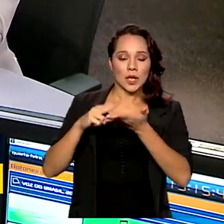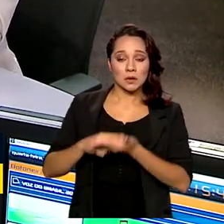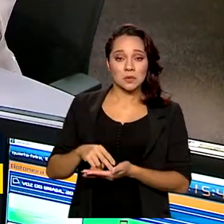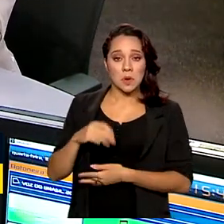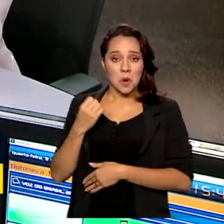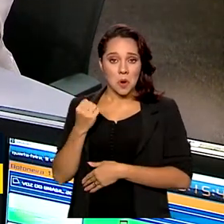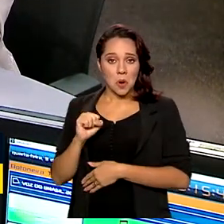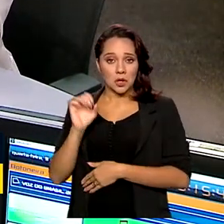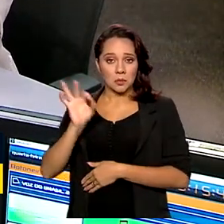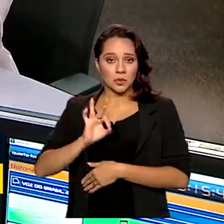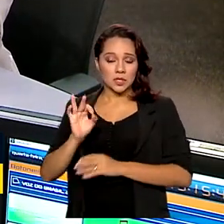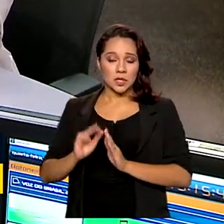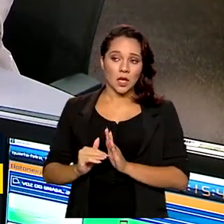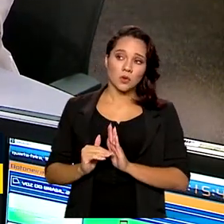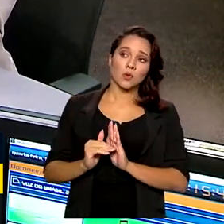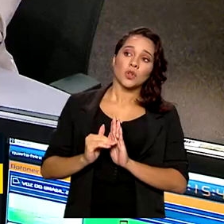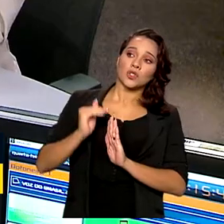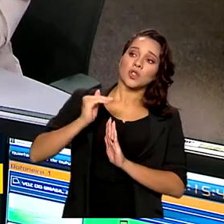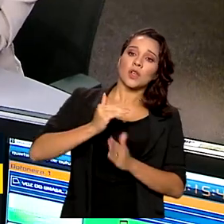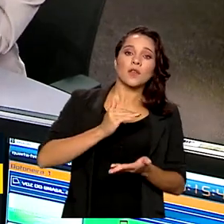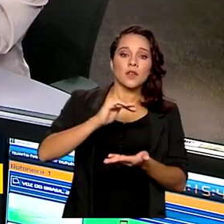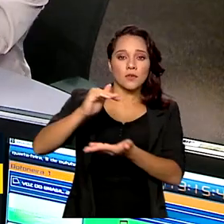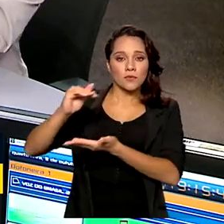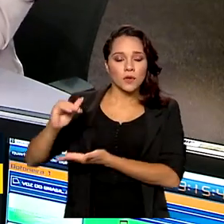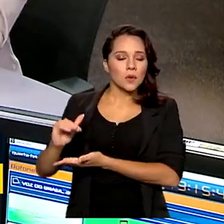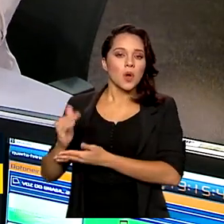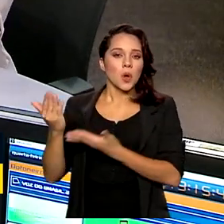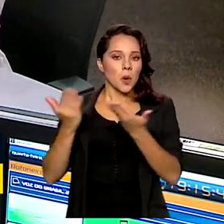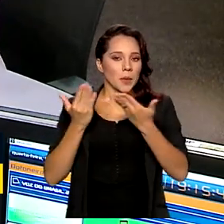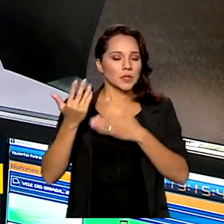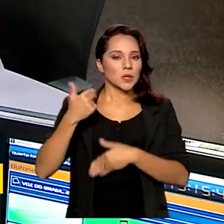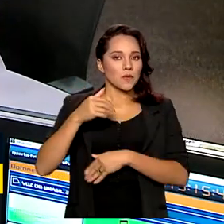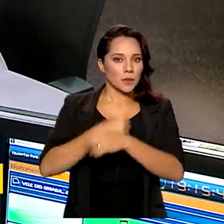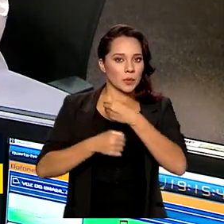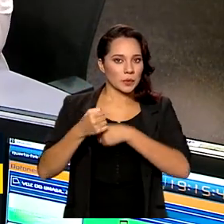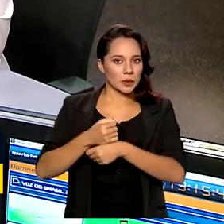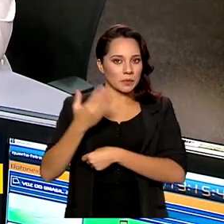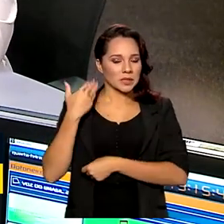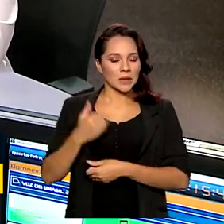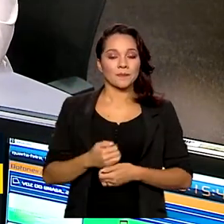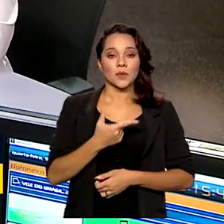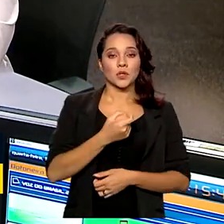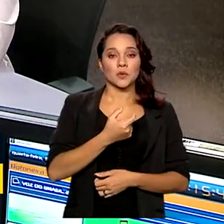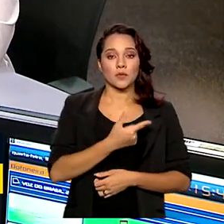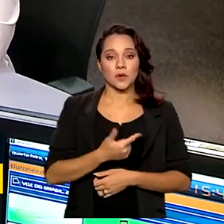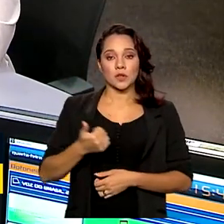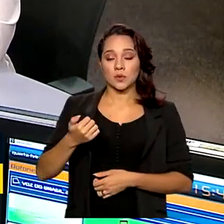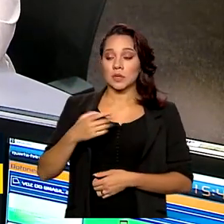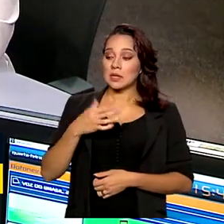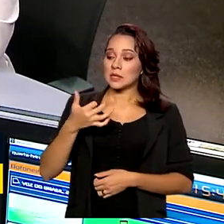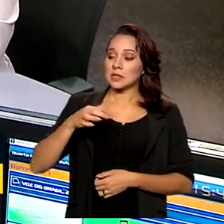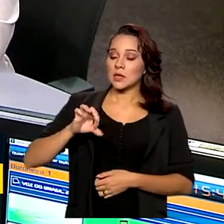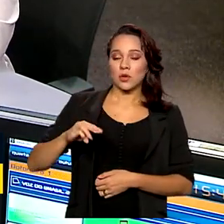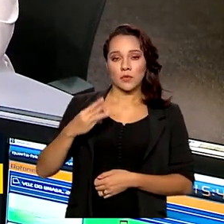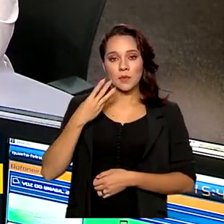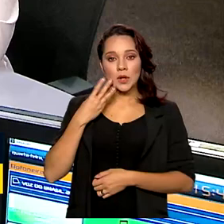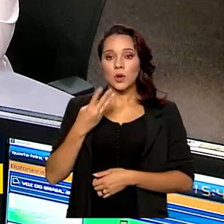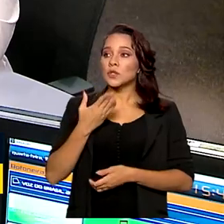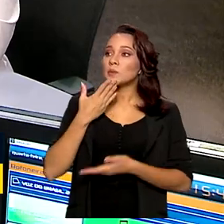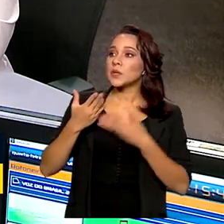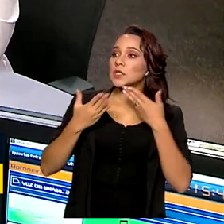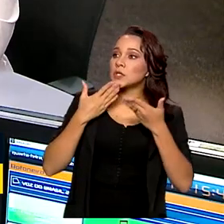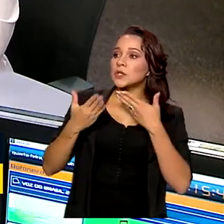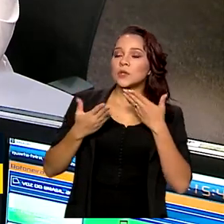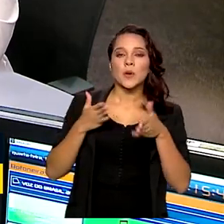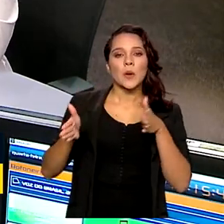de 8% no envio de encomendas em relação a novembro do ano passado. Em 2021, foram 19 milhões de encomendas